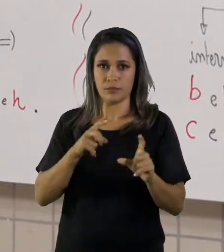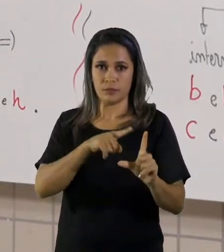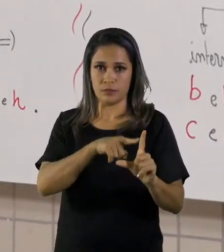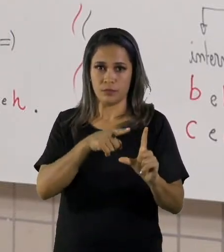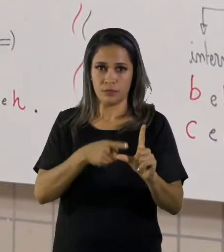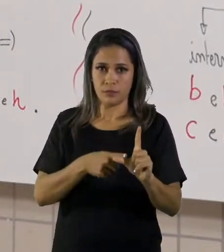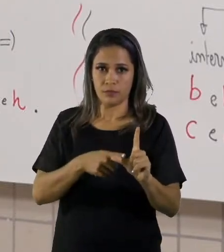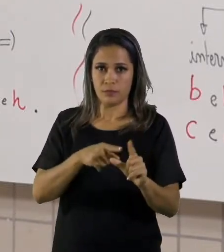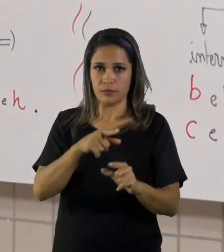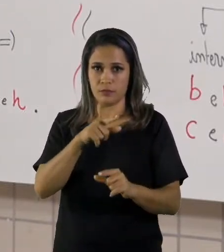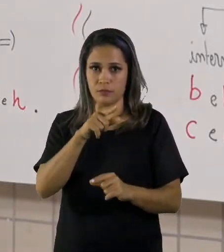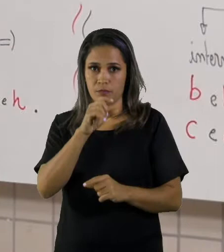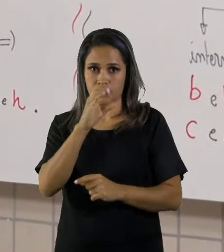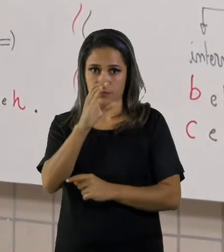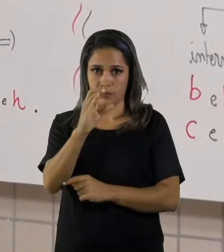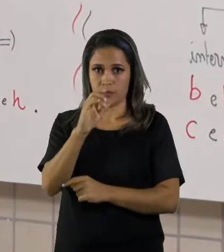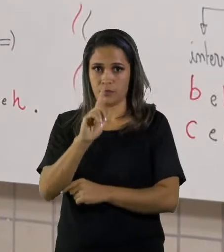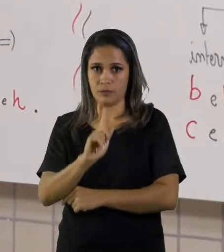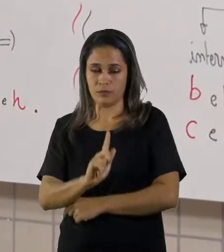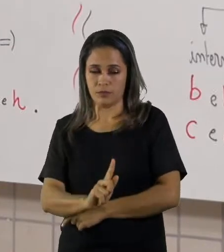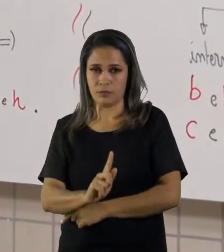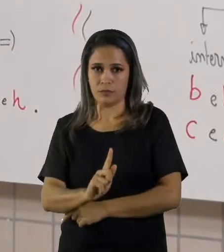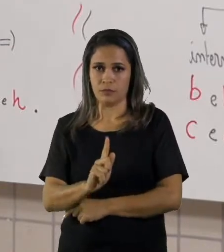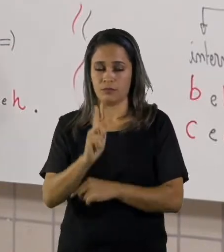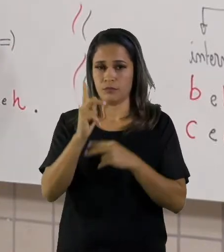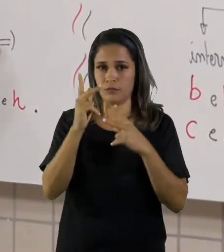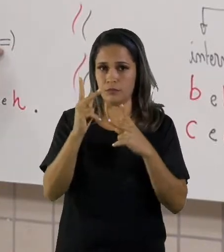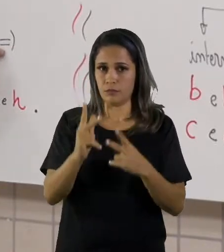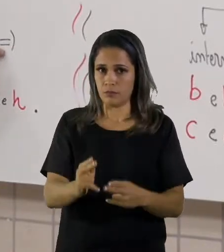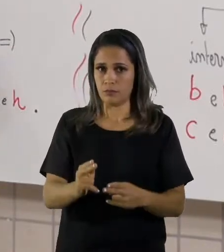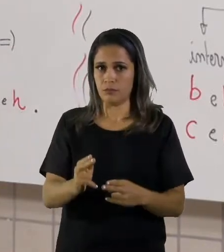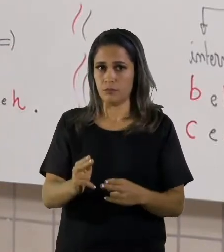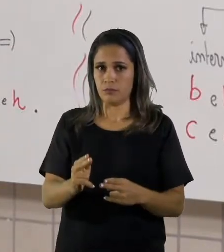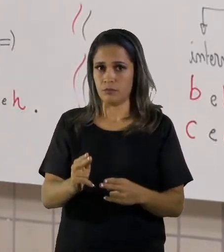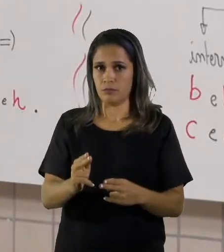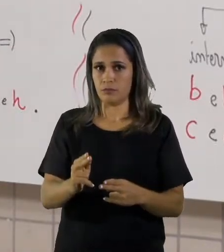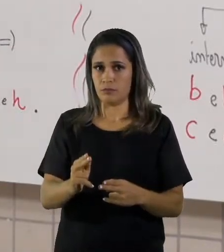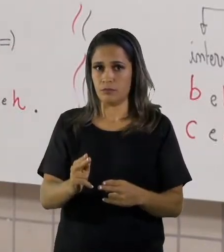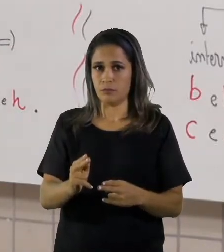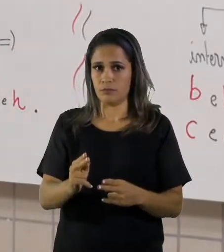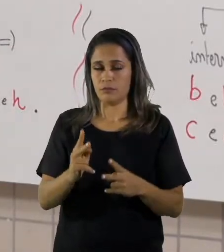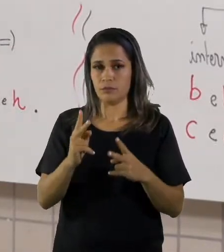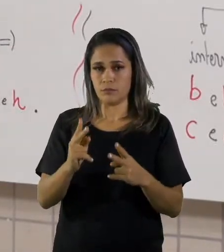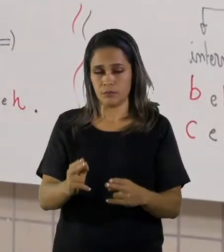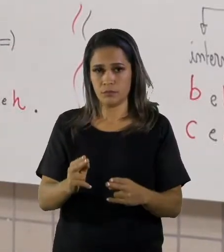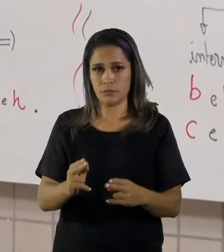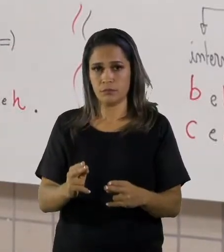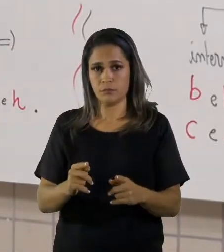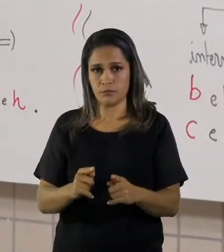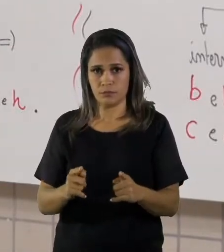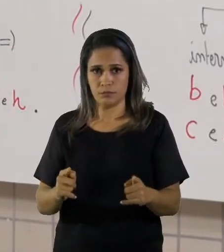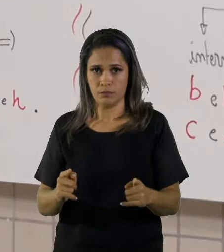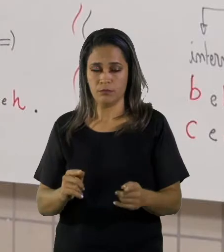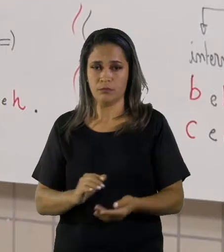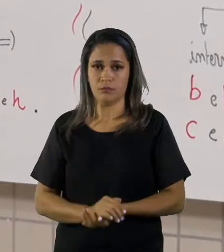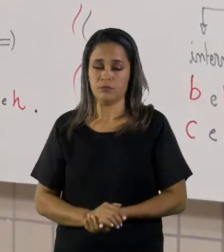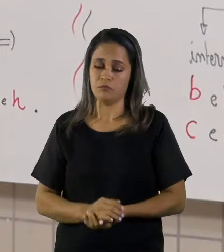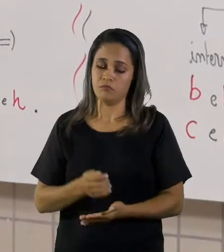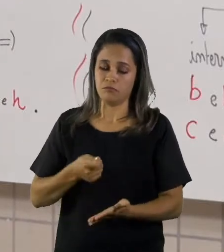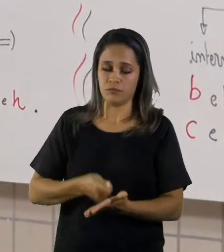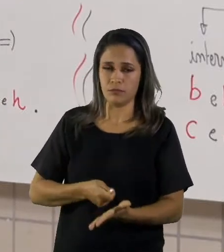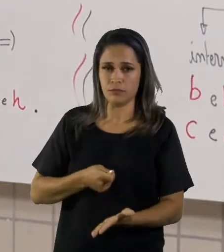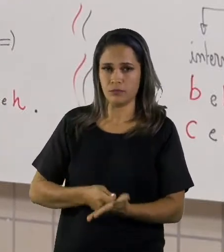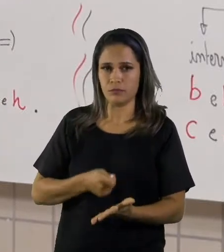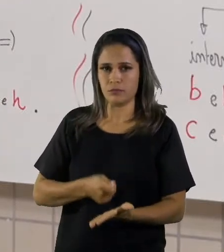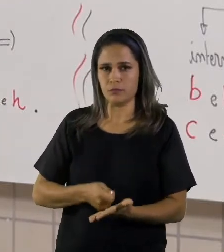e G são correspondentes, ou seja, eles têm a mesma medida. Então eu posso garantir